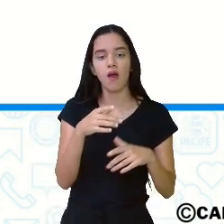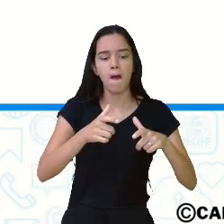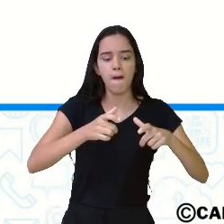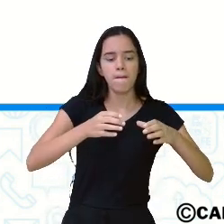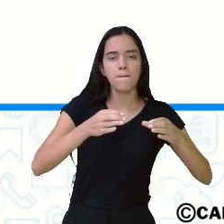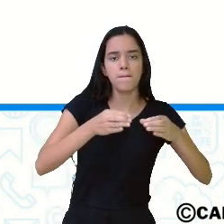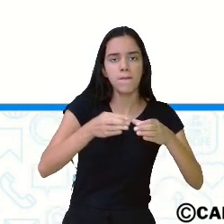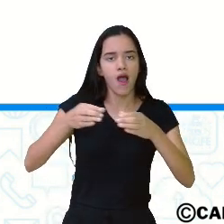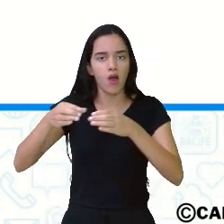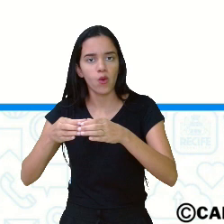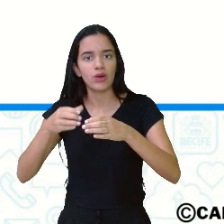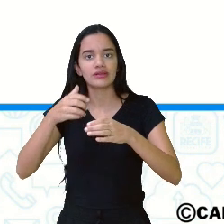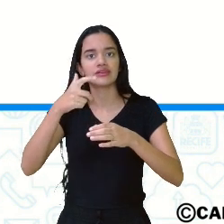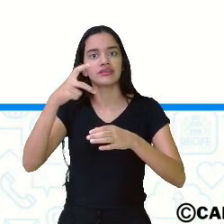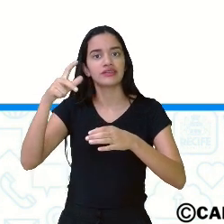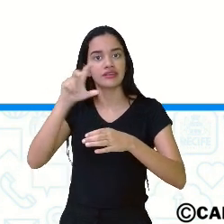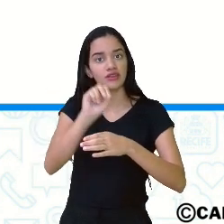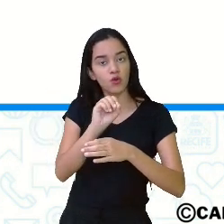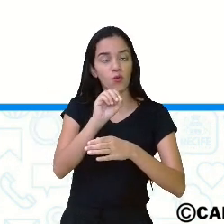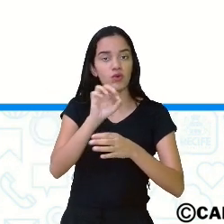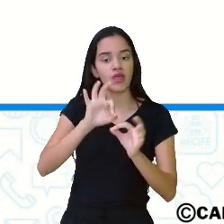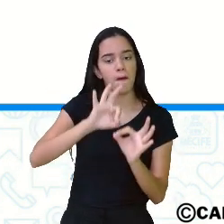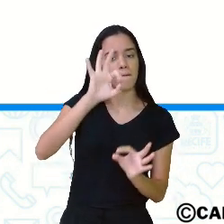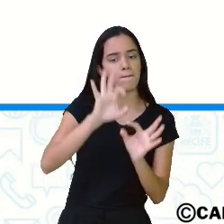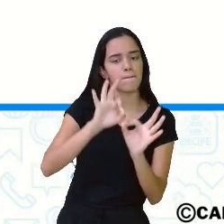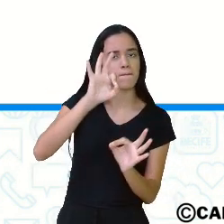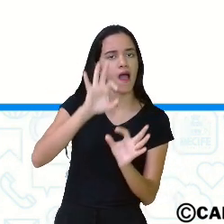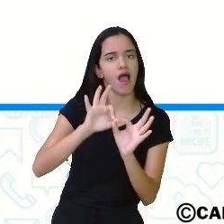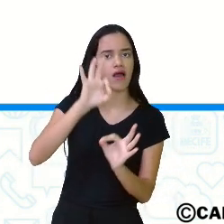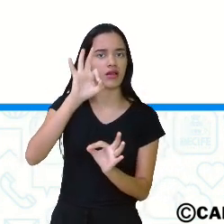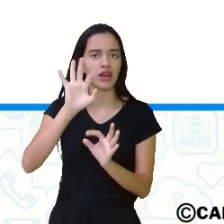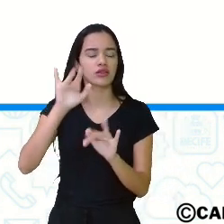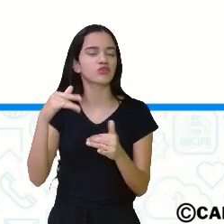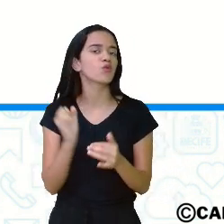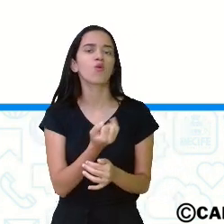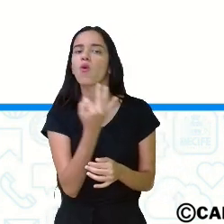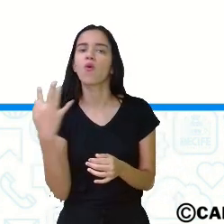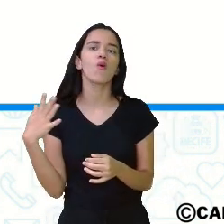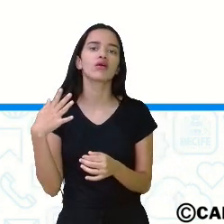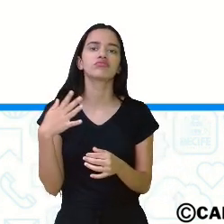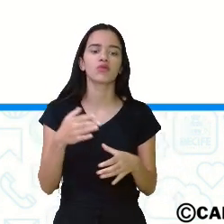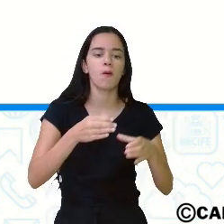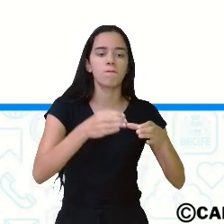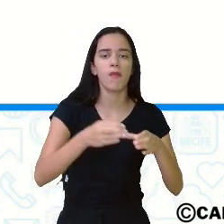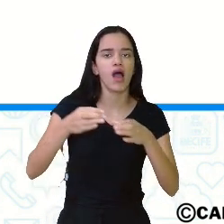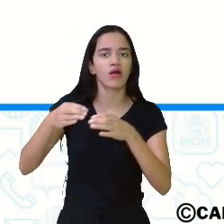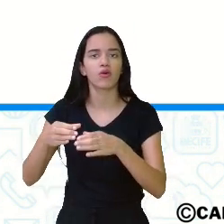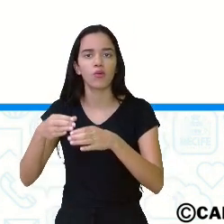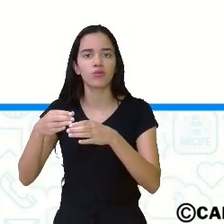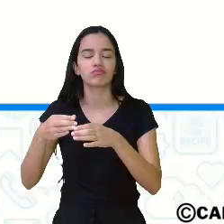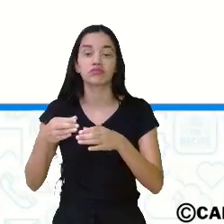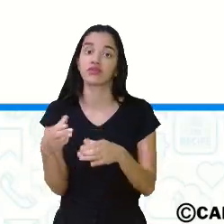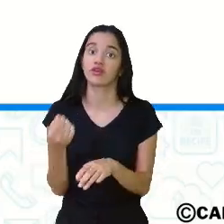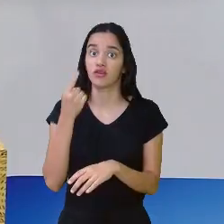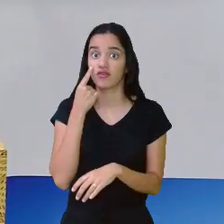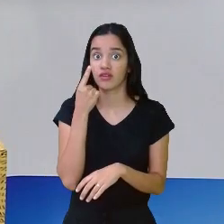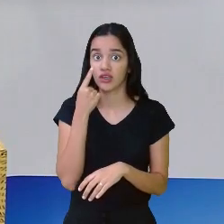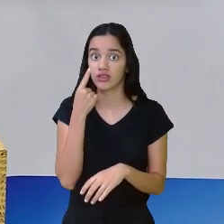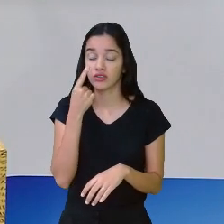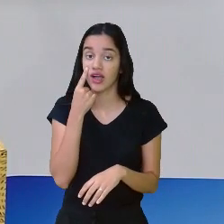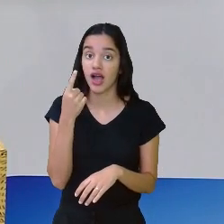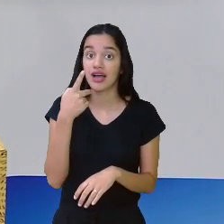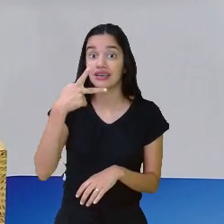fazer os algodões doces. Então, quantos palitos o Epaminondas levou? Vejam,